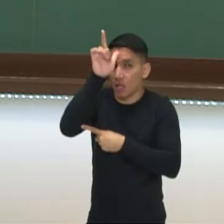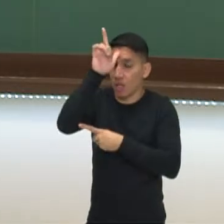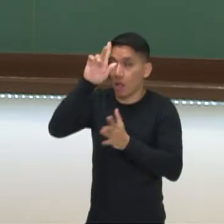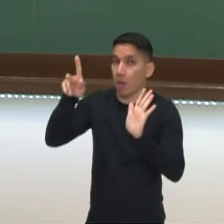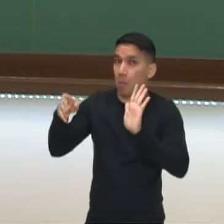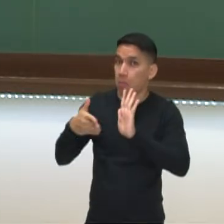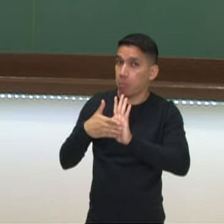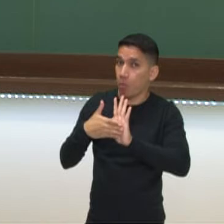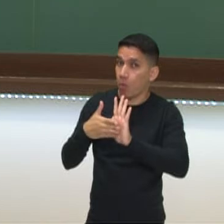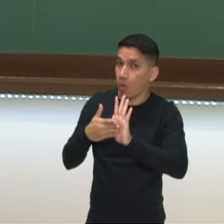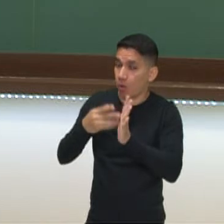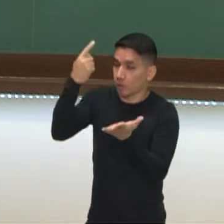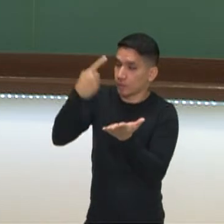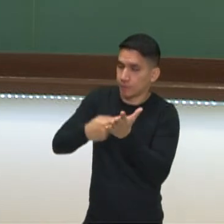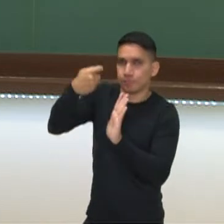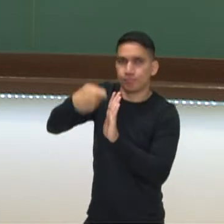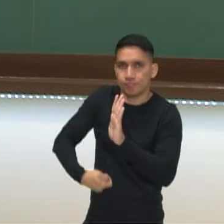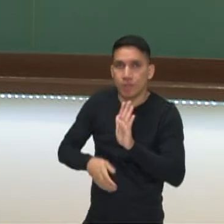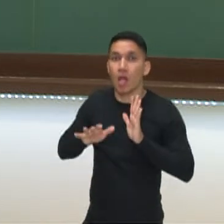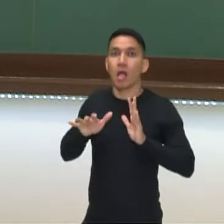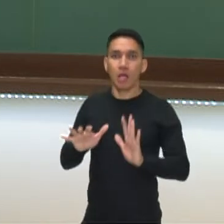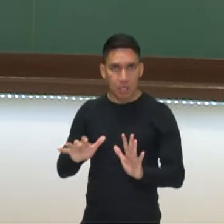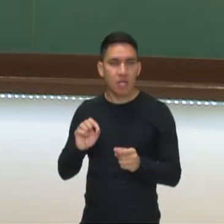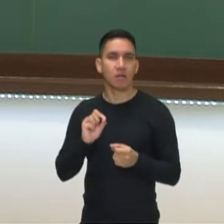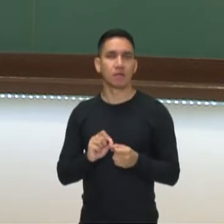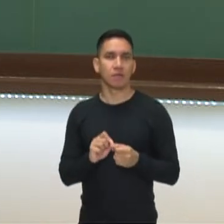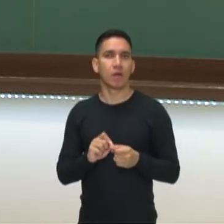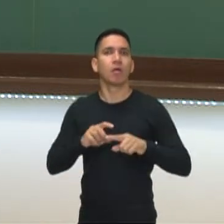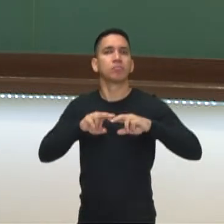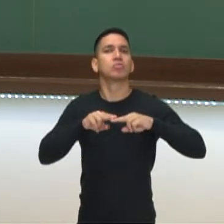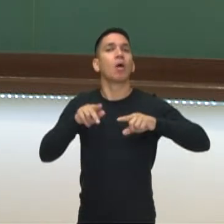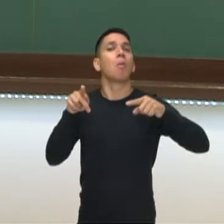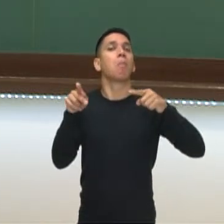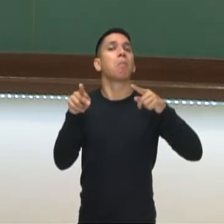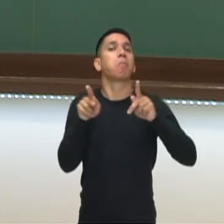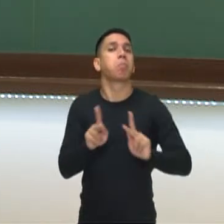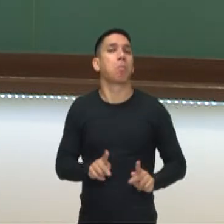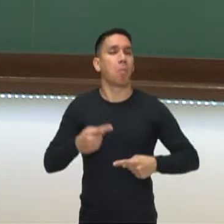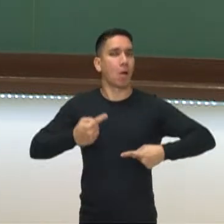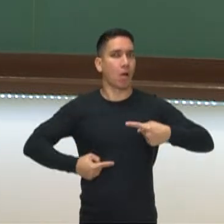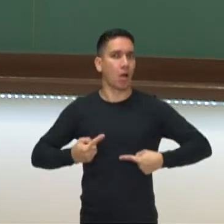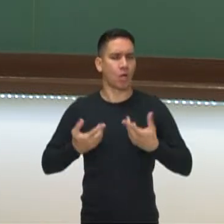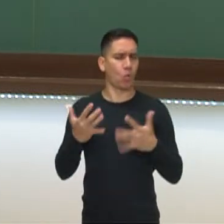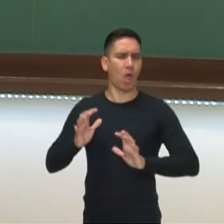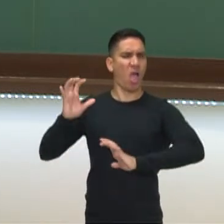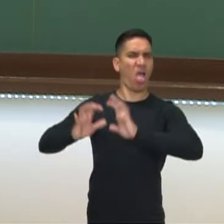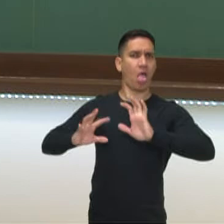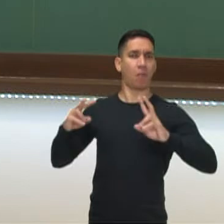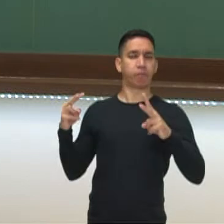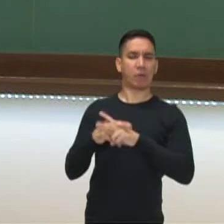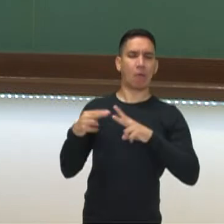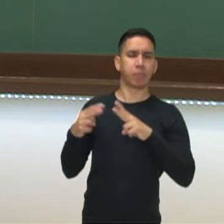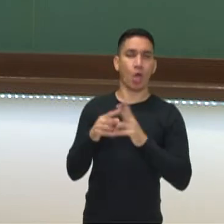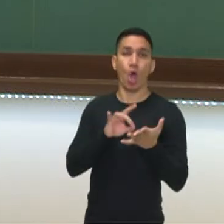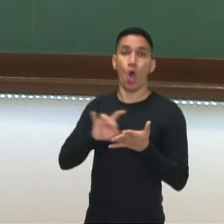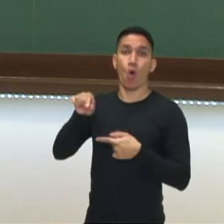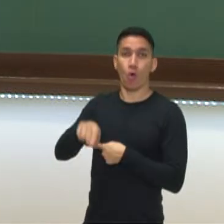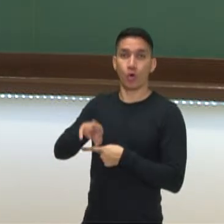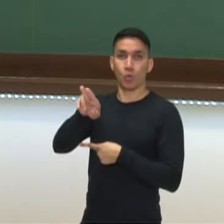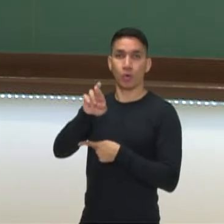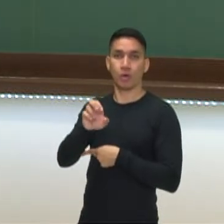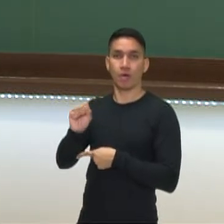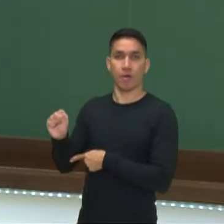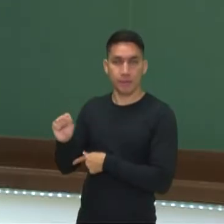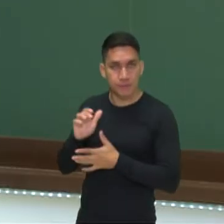este acordo. Com esta proposição, então, de uma política de paz, de não ataque contra a União Soviética,